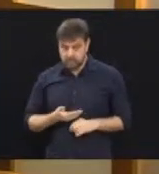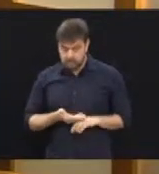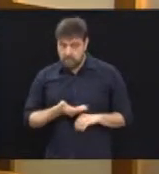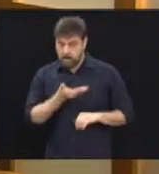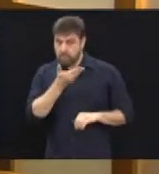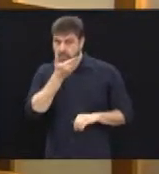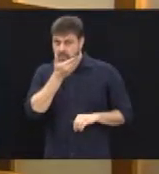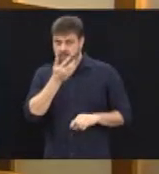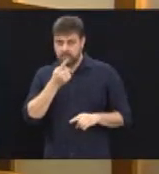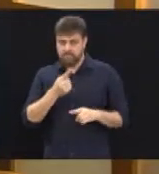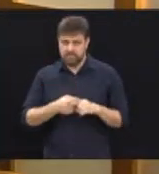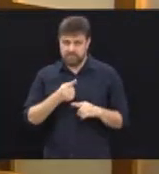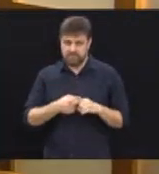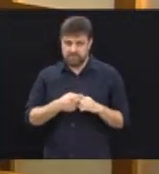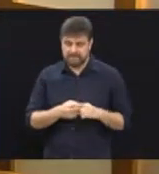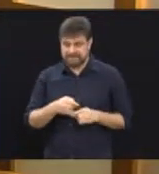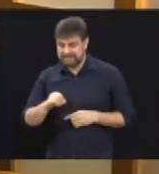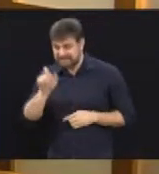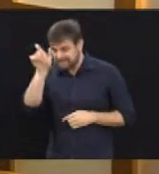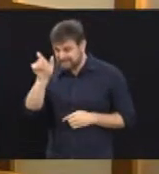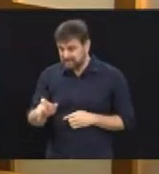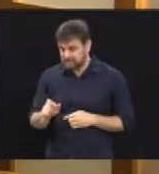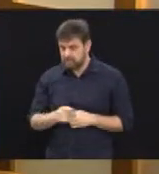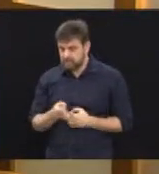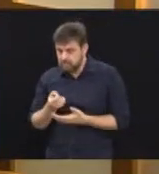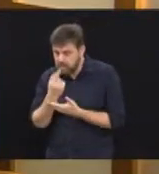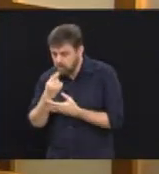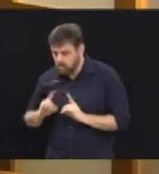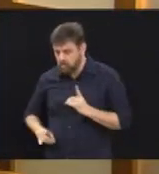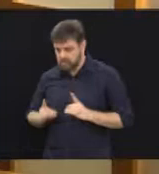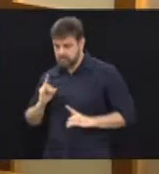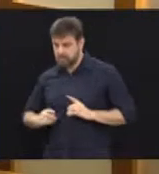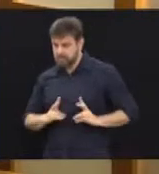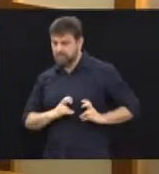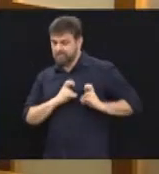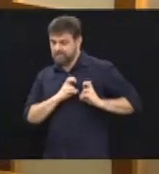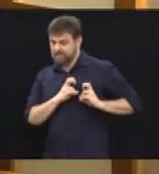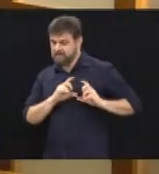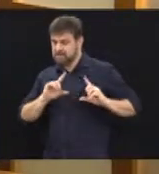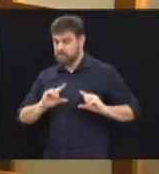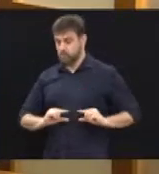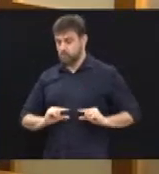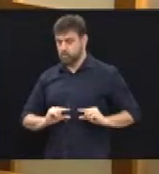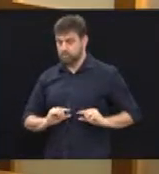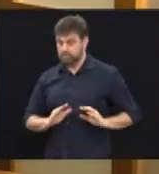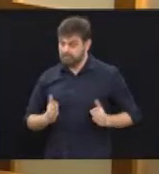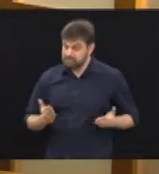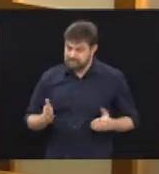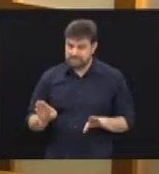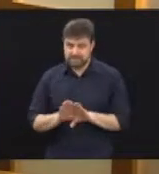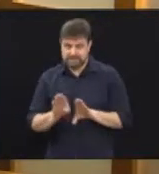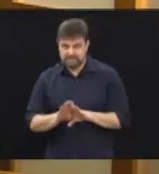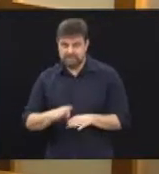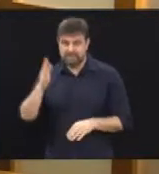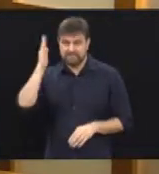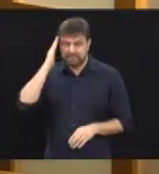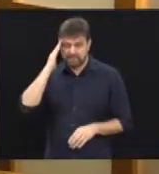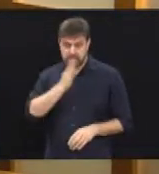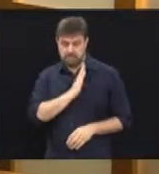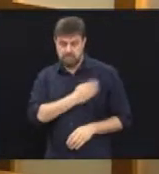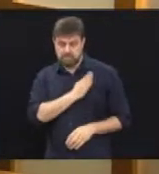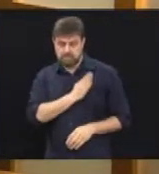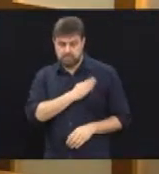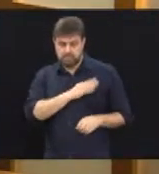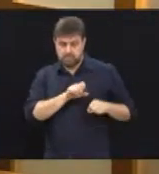do que se você não utilizar a terapia de reposição hormonal. Porém, a chance de você morrer por um infarto